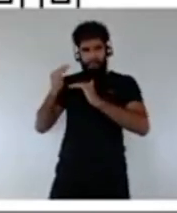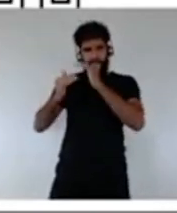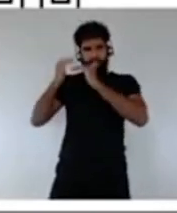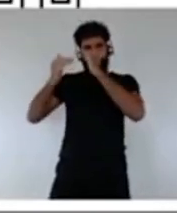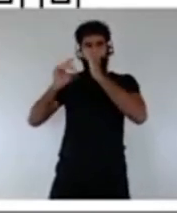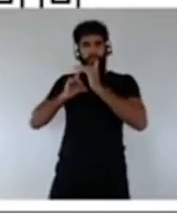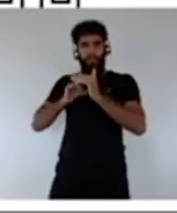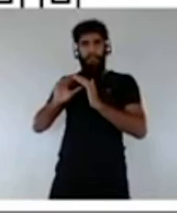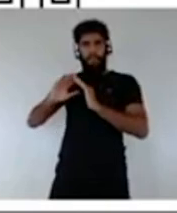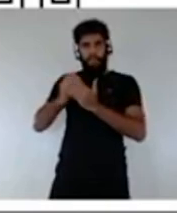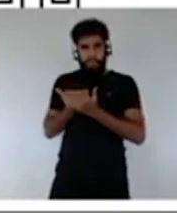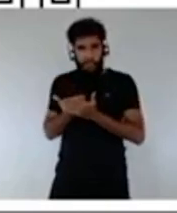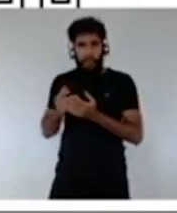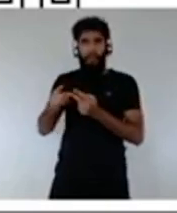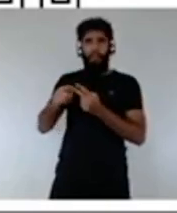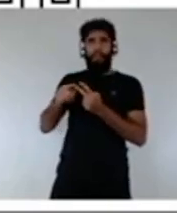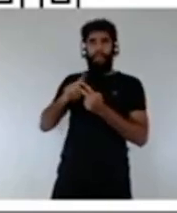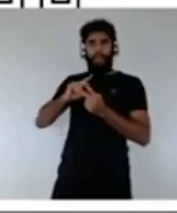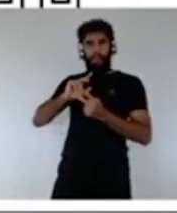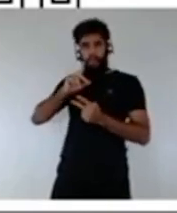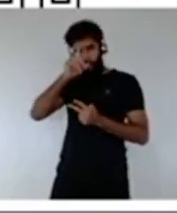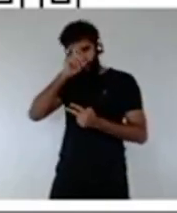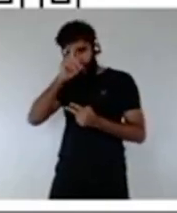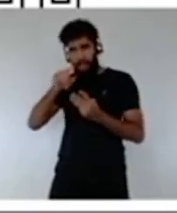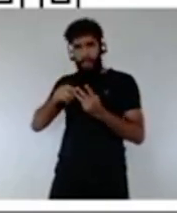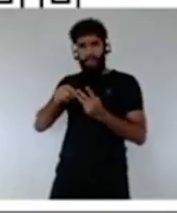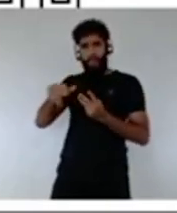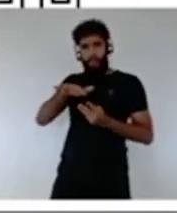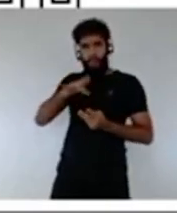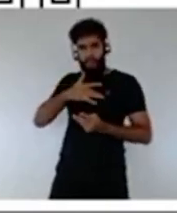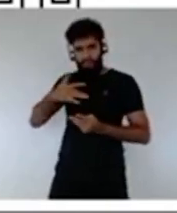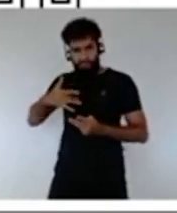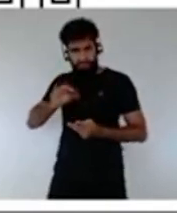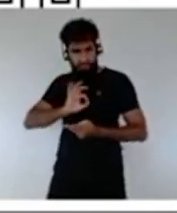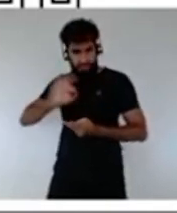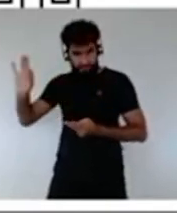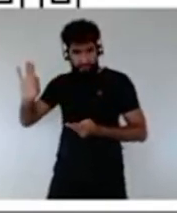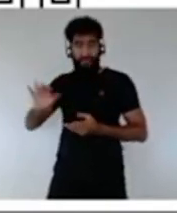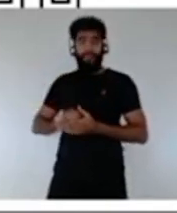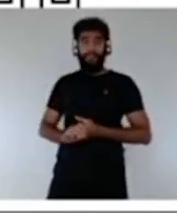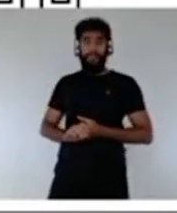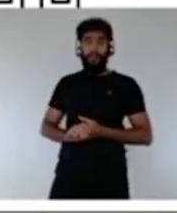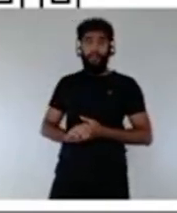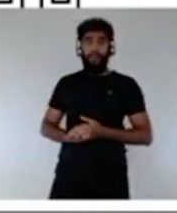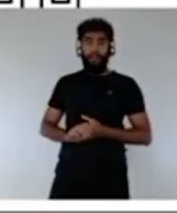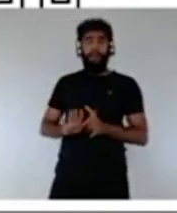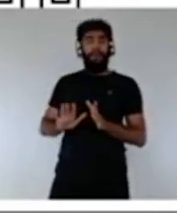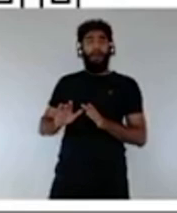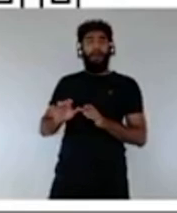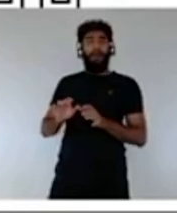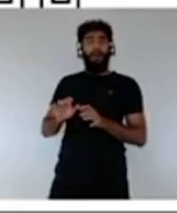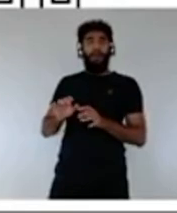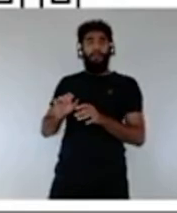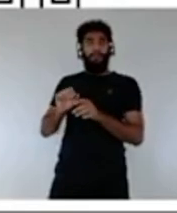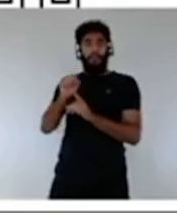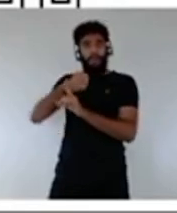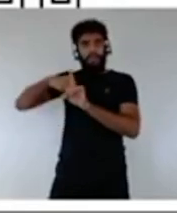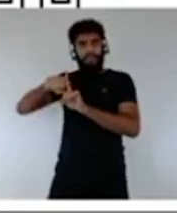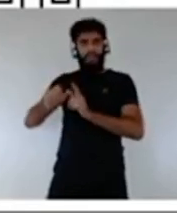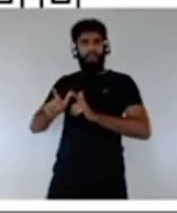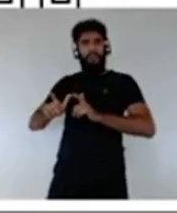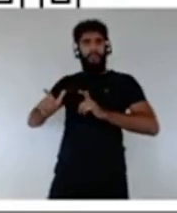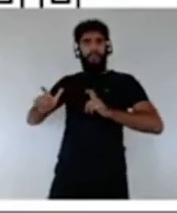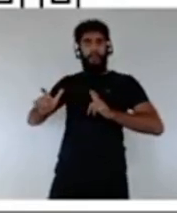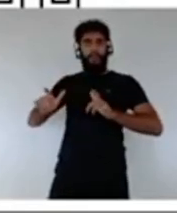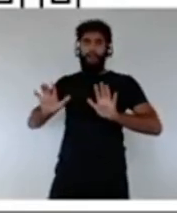vamos ter escolas, nós vamos ter hospitais, nós temos uma rede de saúde, toda a sociedade se urbaniza, a cidade cresce, e